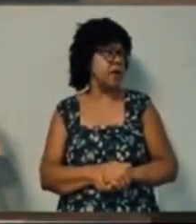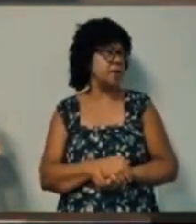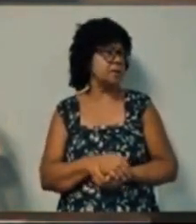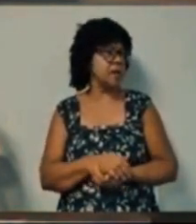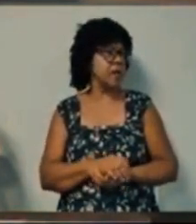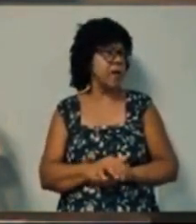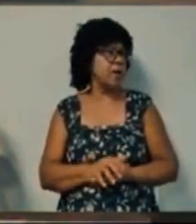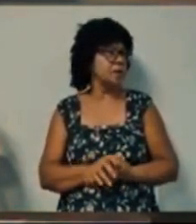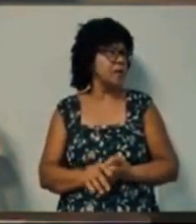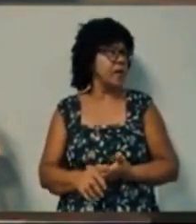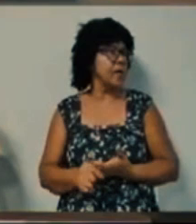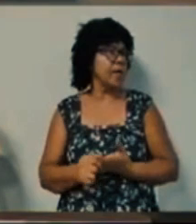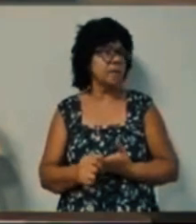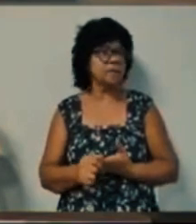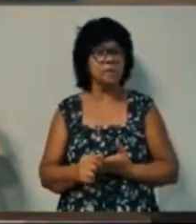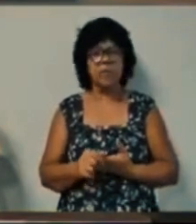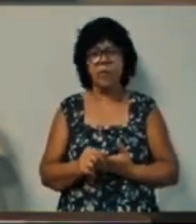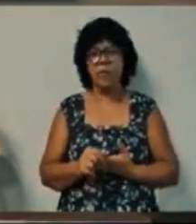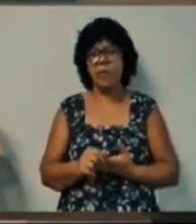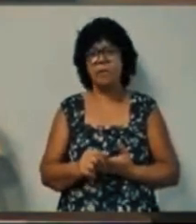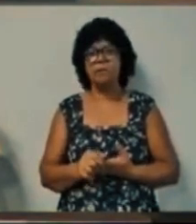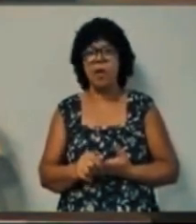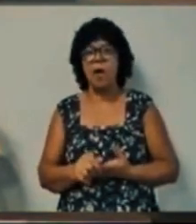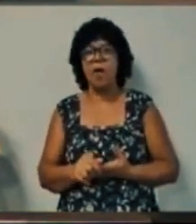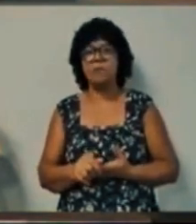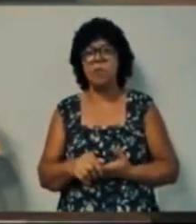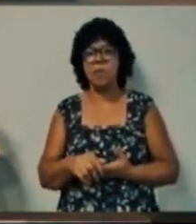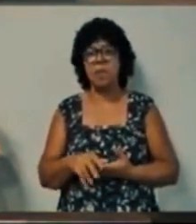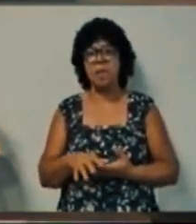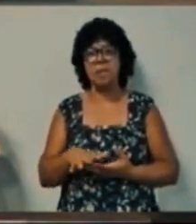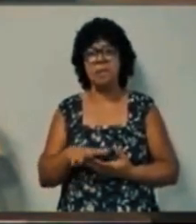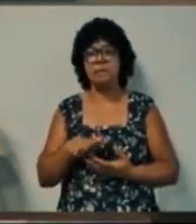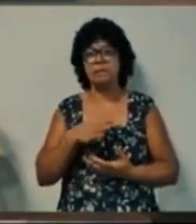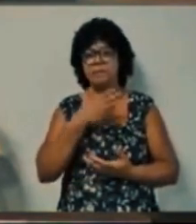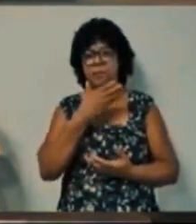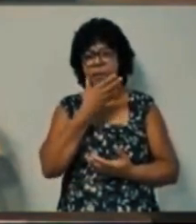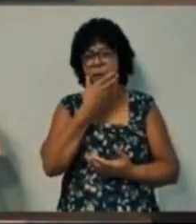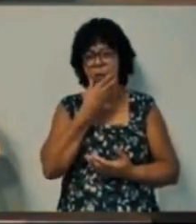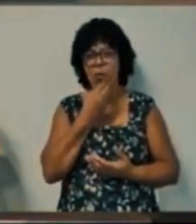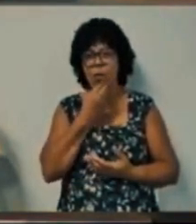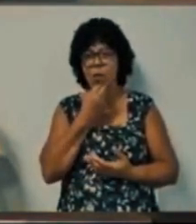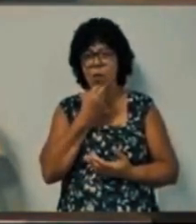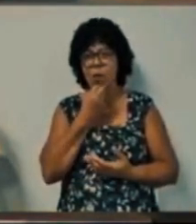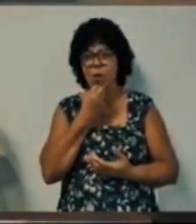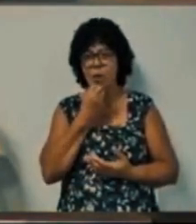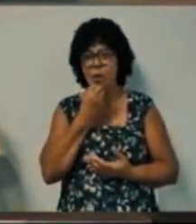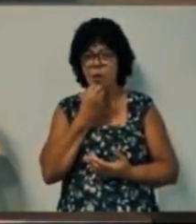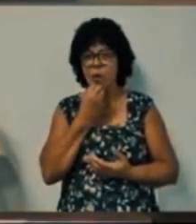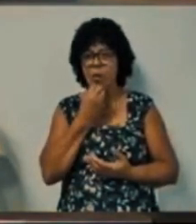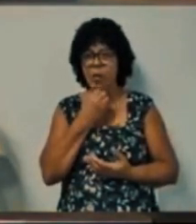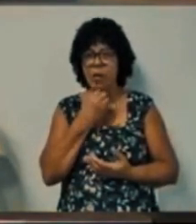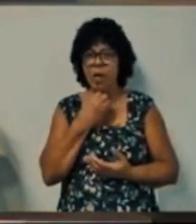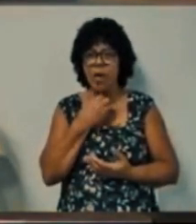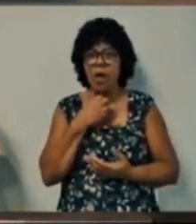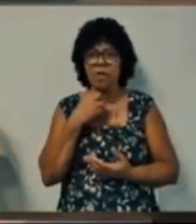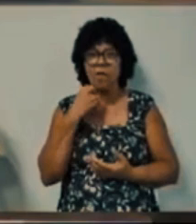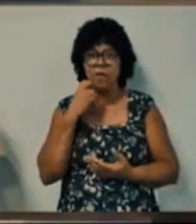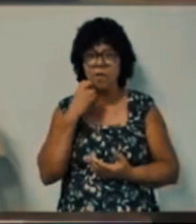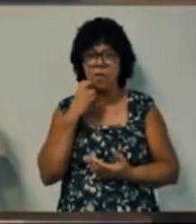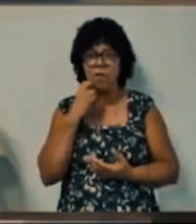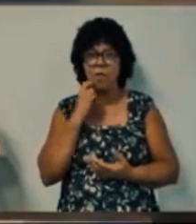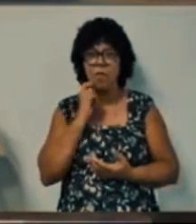Cristo. Ele envermelhou e deu um soco, e a lágrima começou a descer dos olhos, e ele olhou para